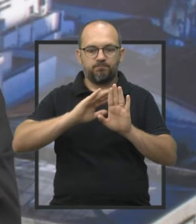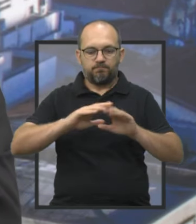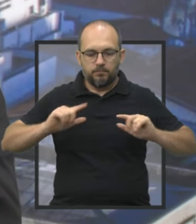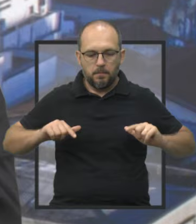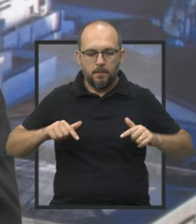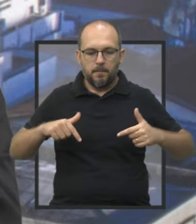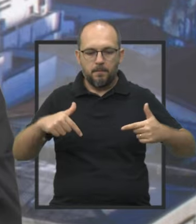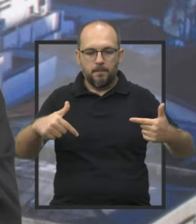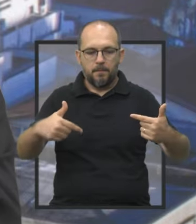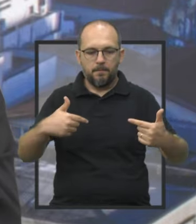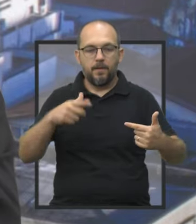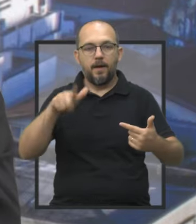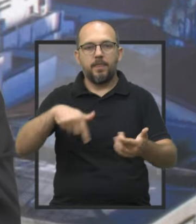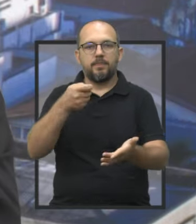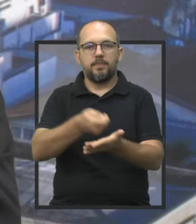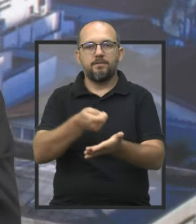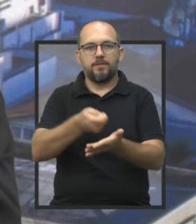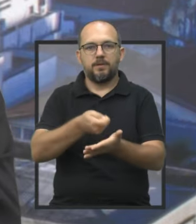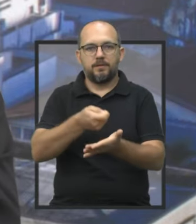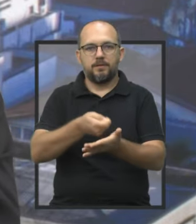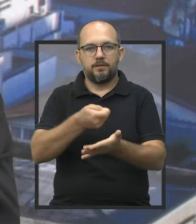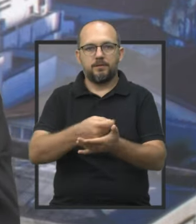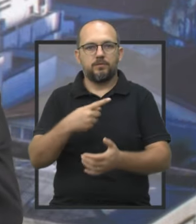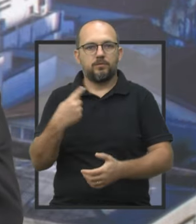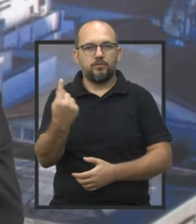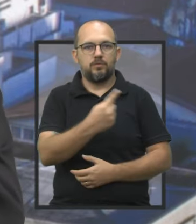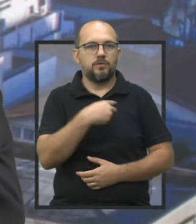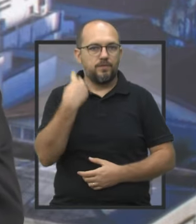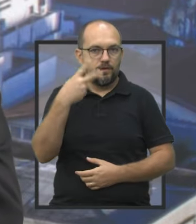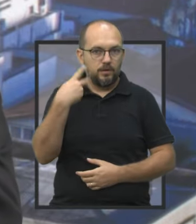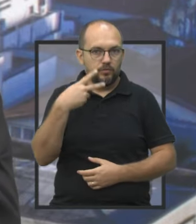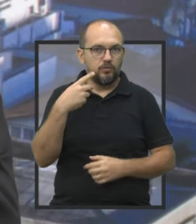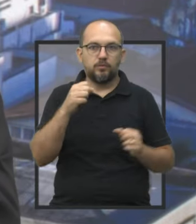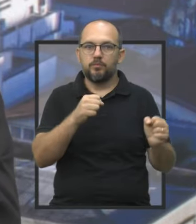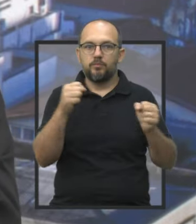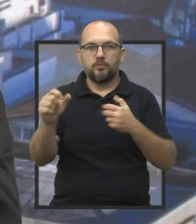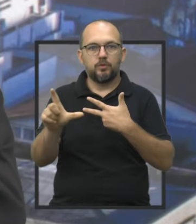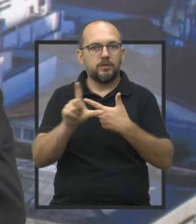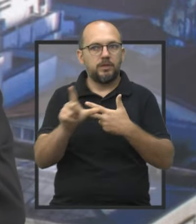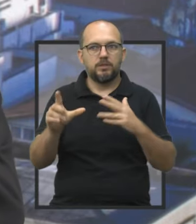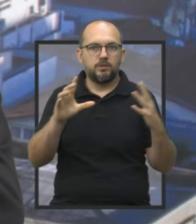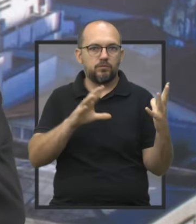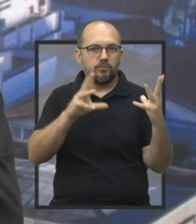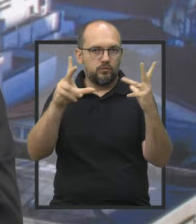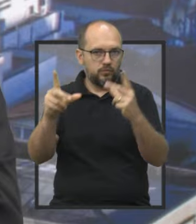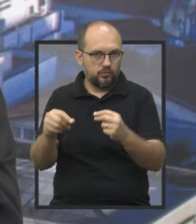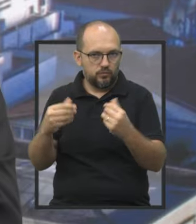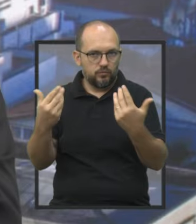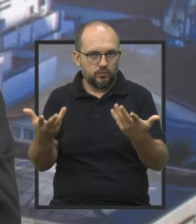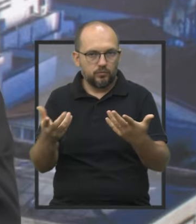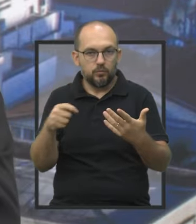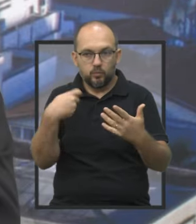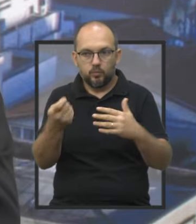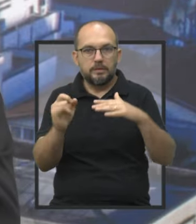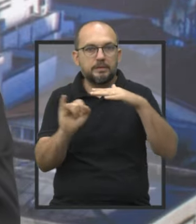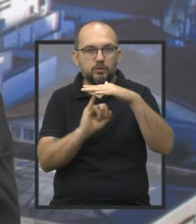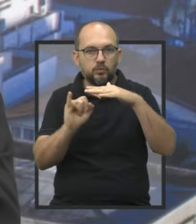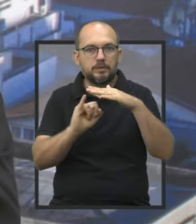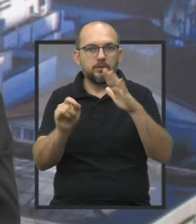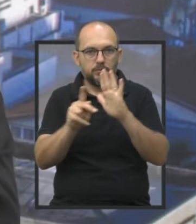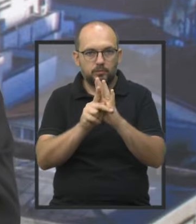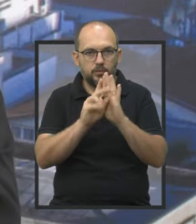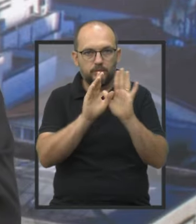ações é um dever de nós parlamentares e do Poder Legislativo como poder institucional, né?